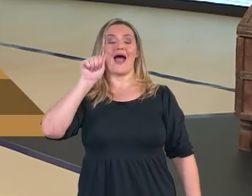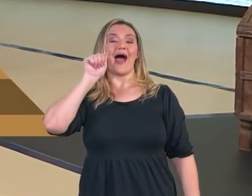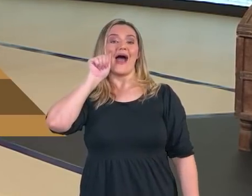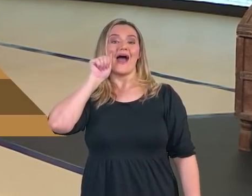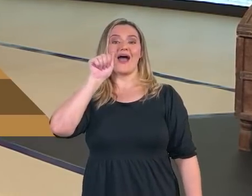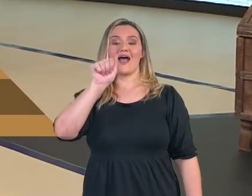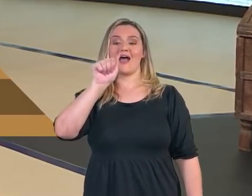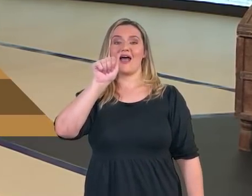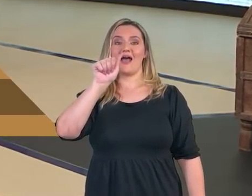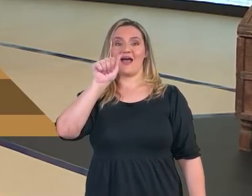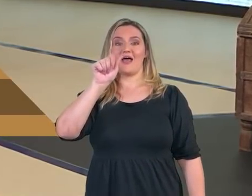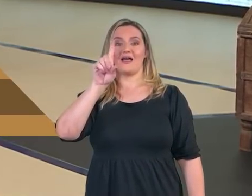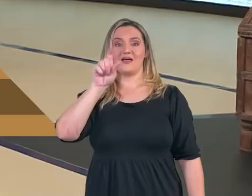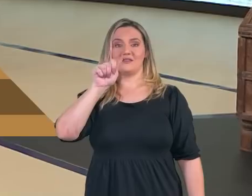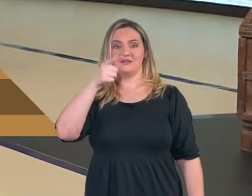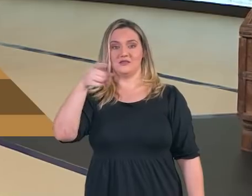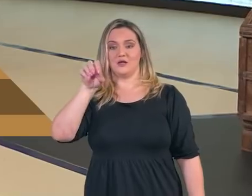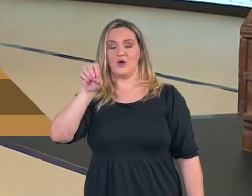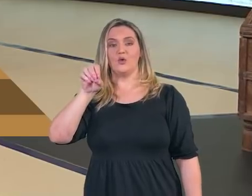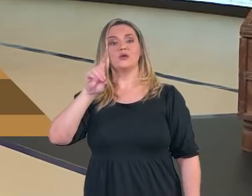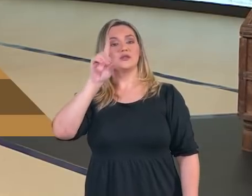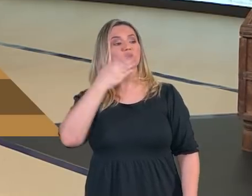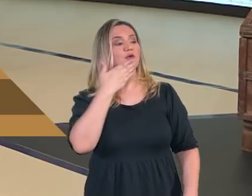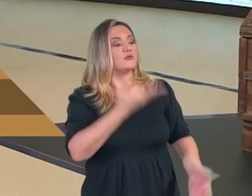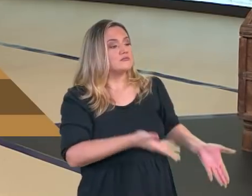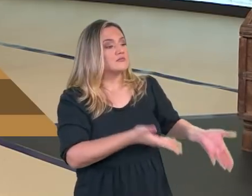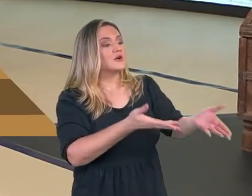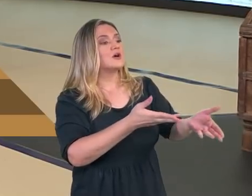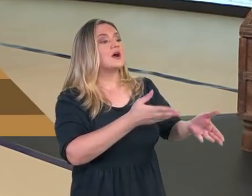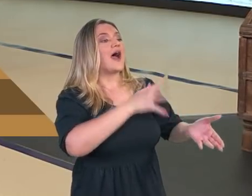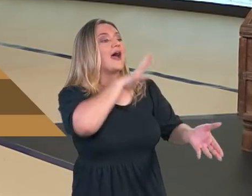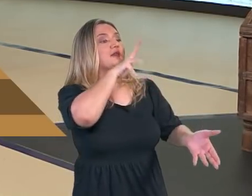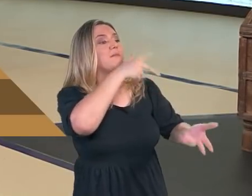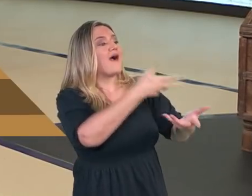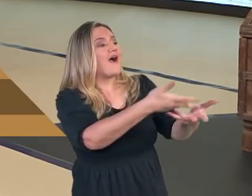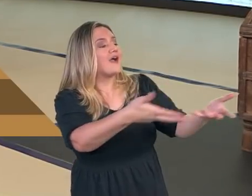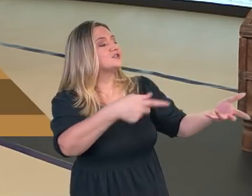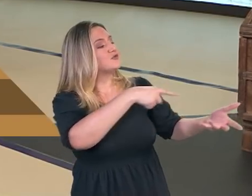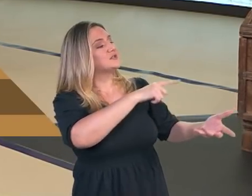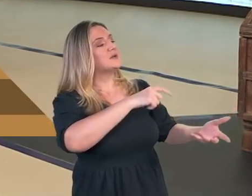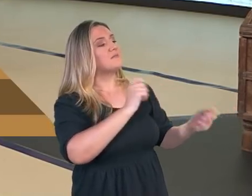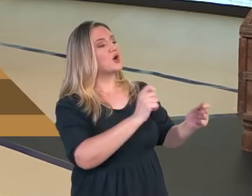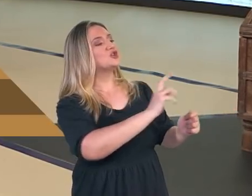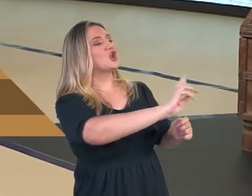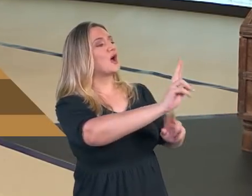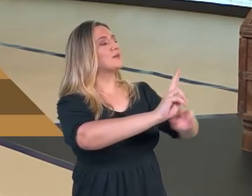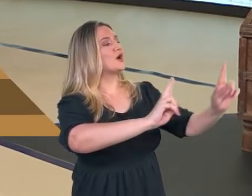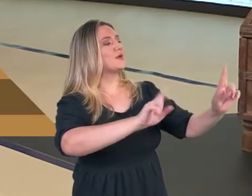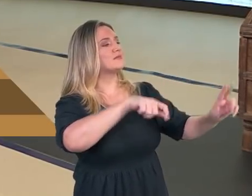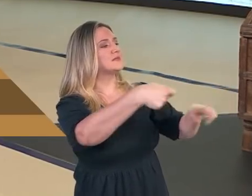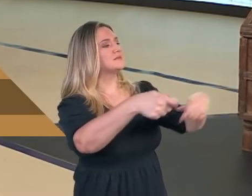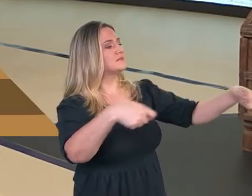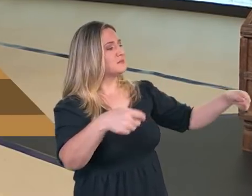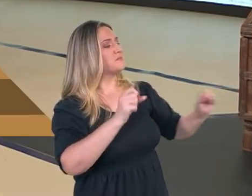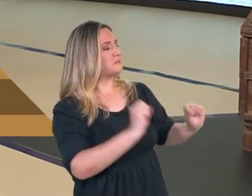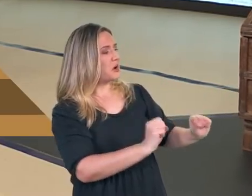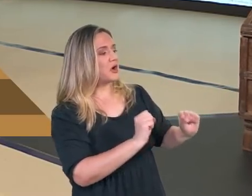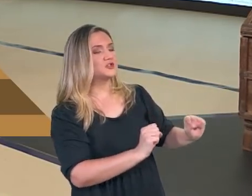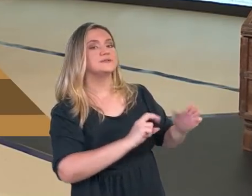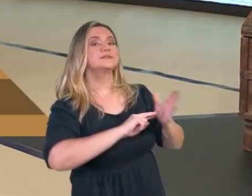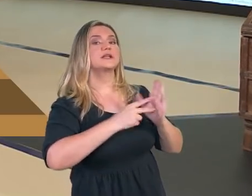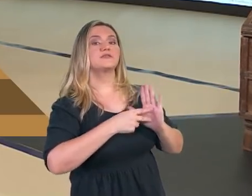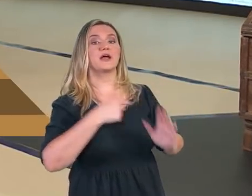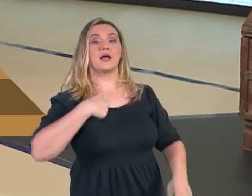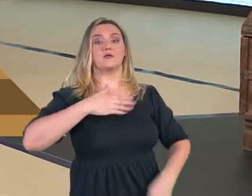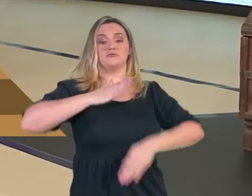aos animais no Jardim do Éden, porque significava que ele tinha domínio sobre os animais. E os patriarcas também, você vê, eles